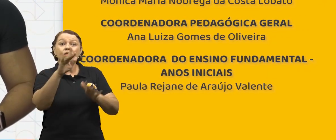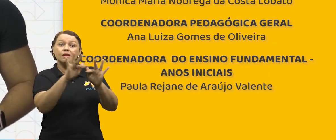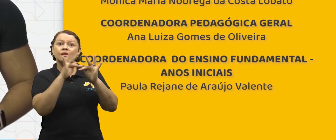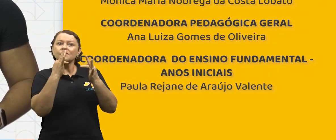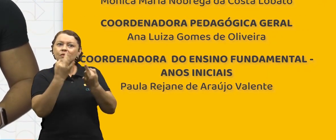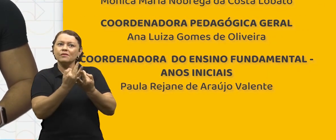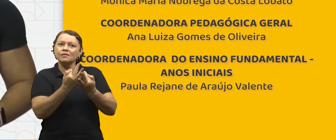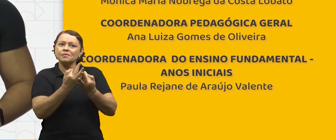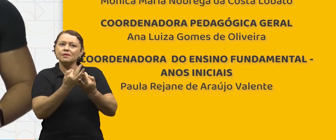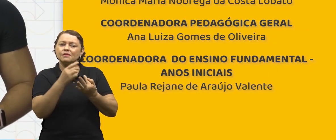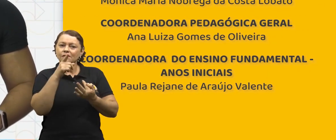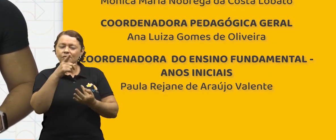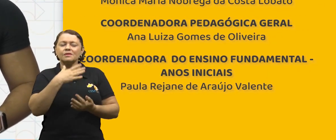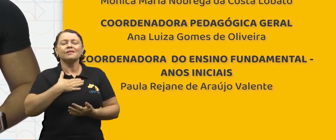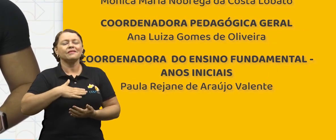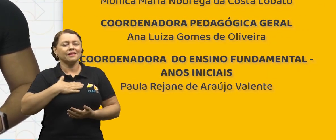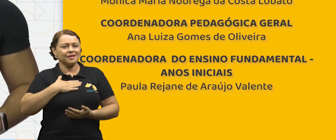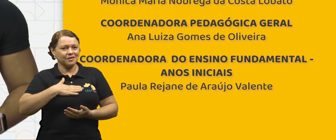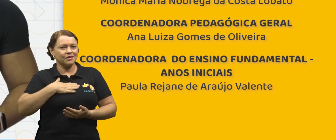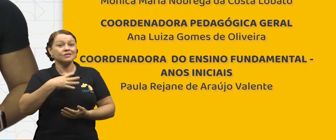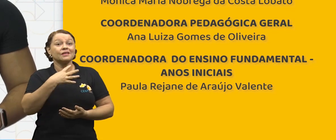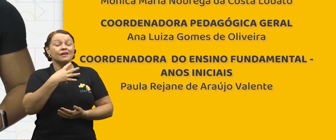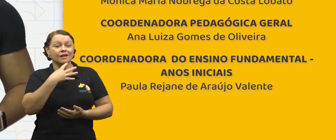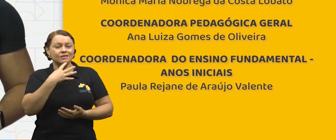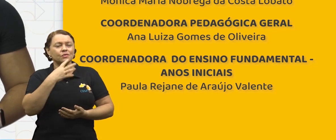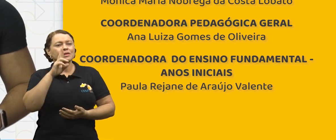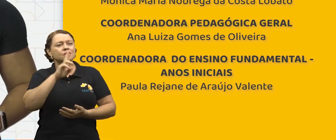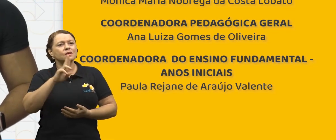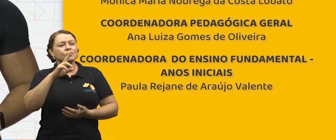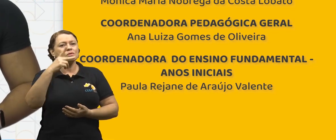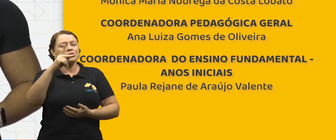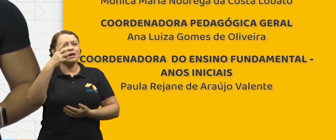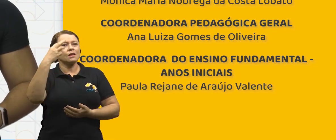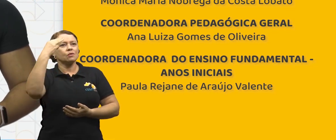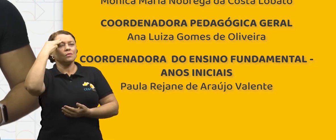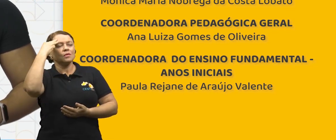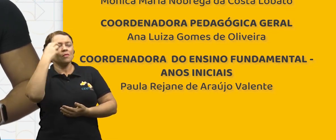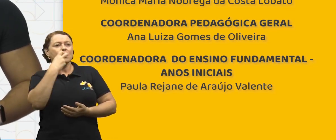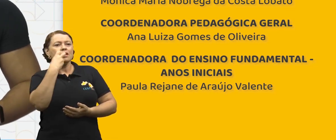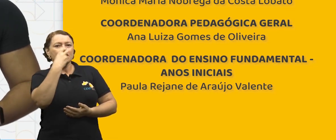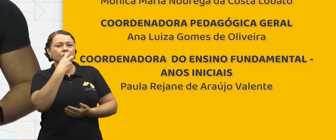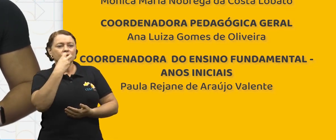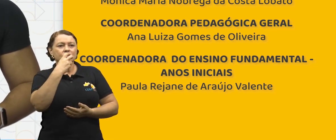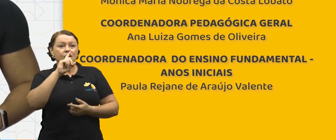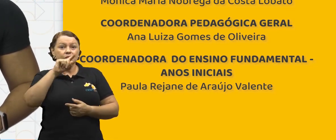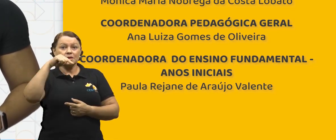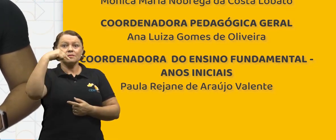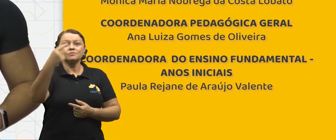família? Aposto que você vai gostar e usar sua memória e oralidade para